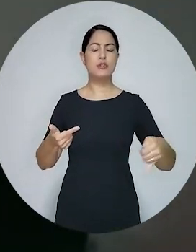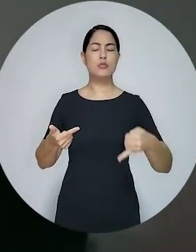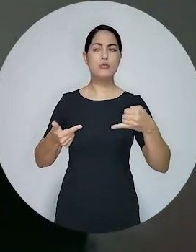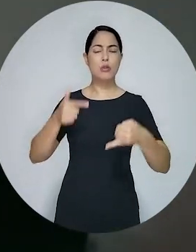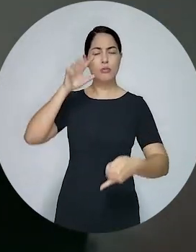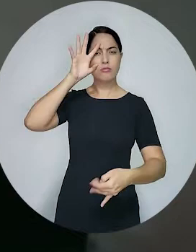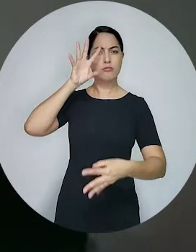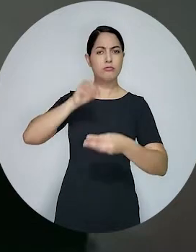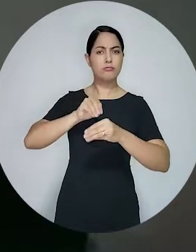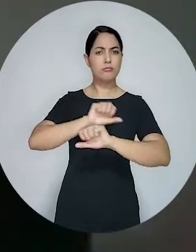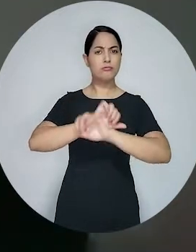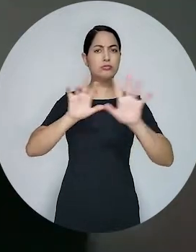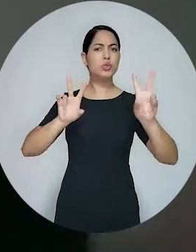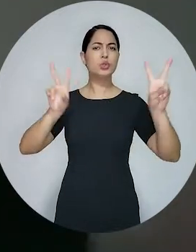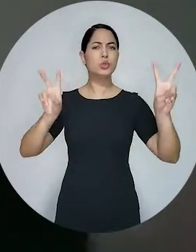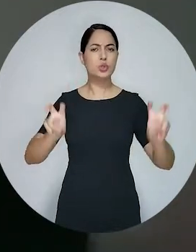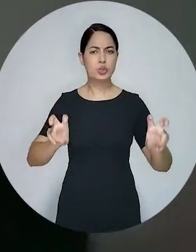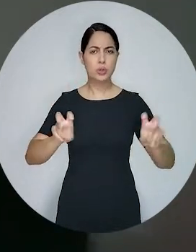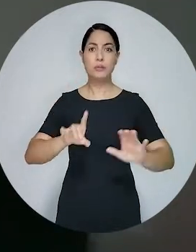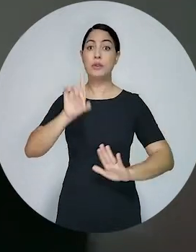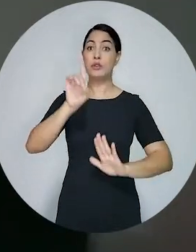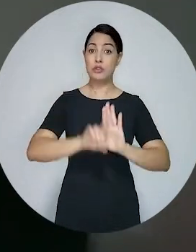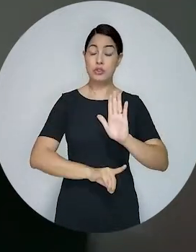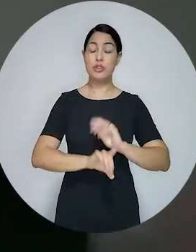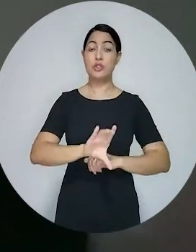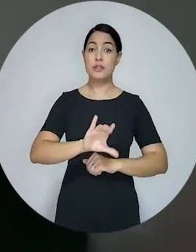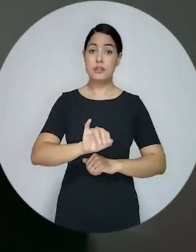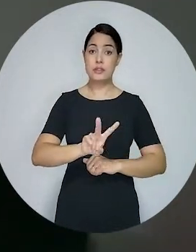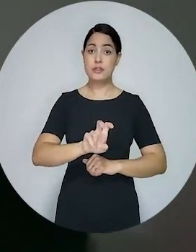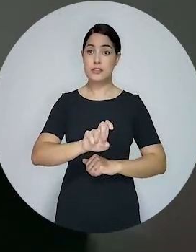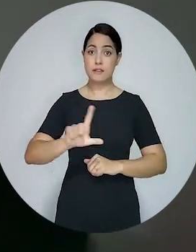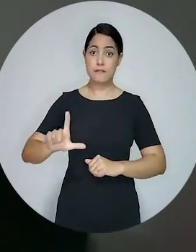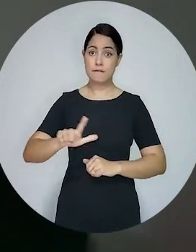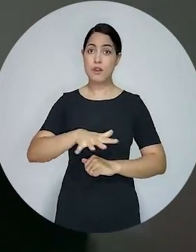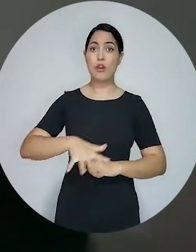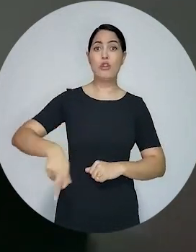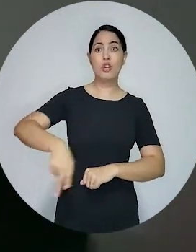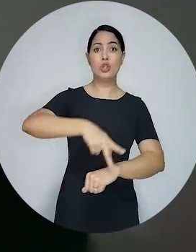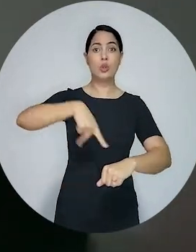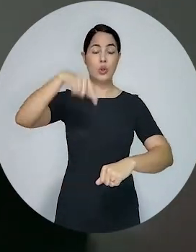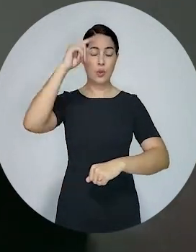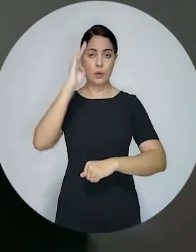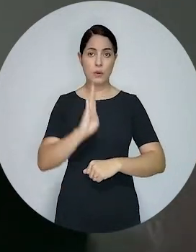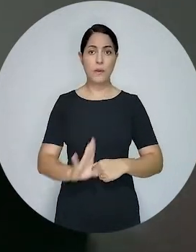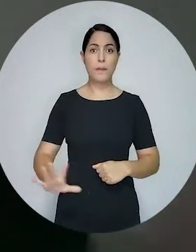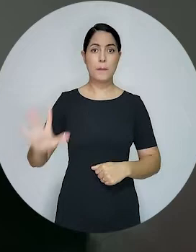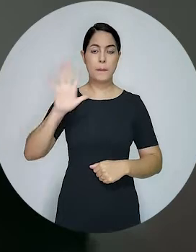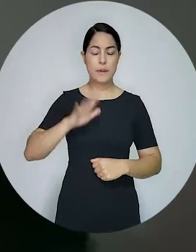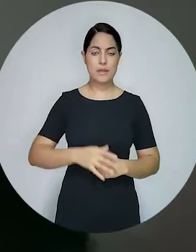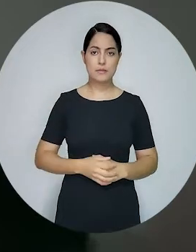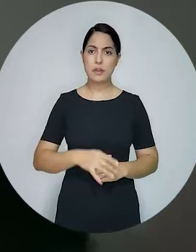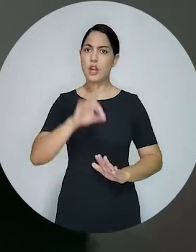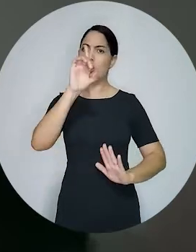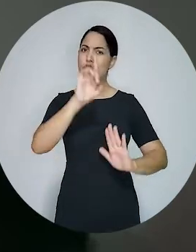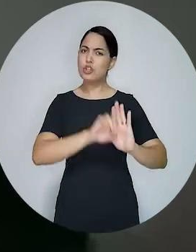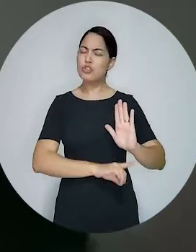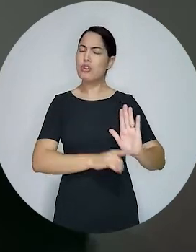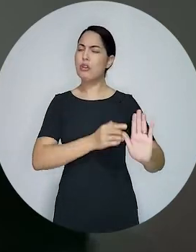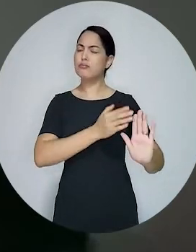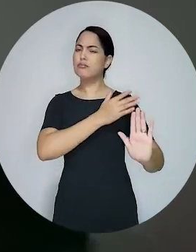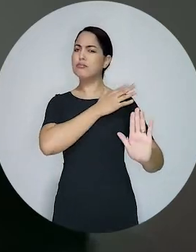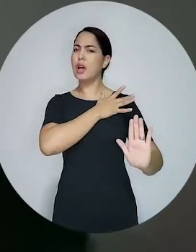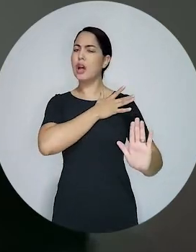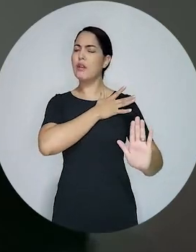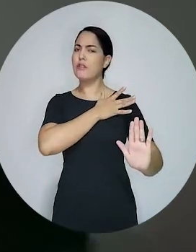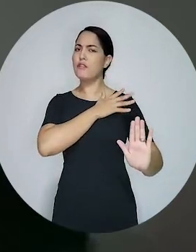a respeito do direito civil nacional. Muitos institutos clássicos do direito privado foram ressignificados e o